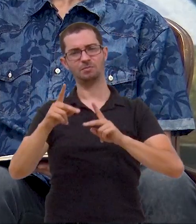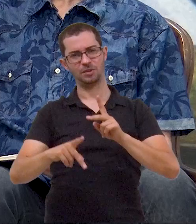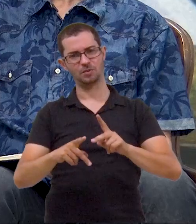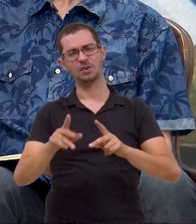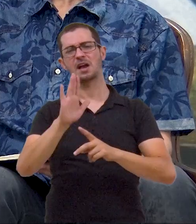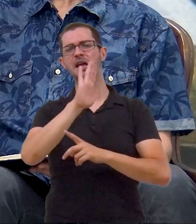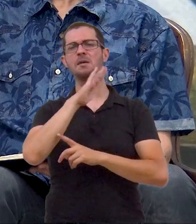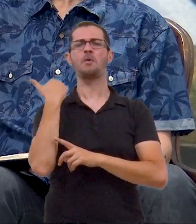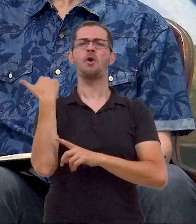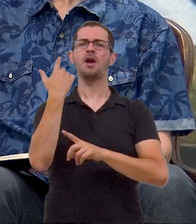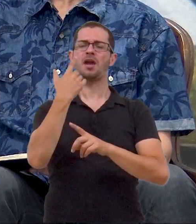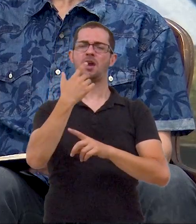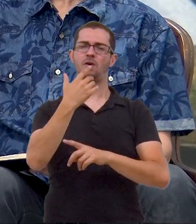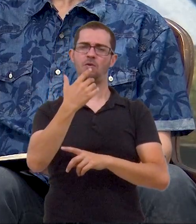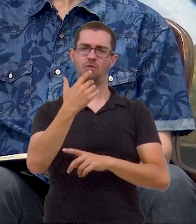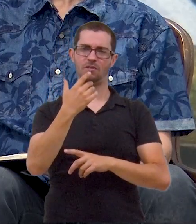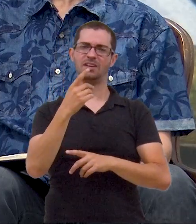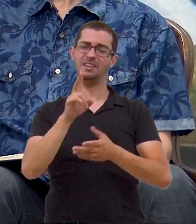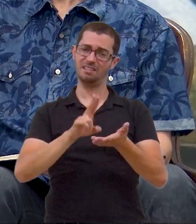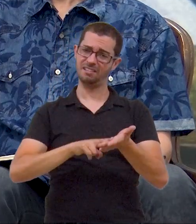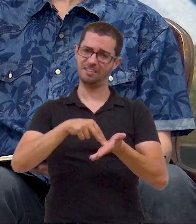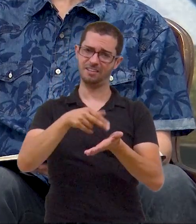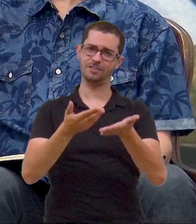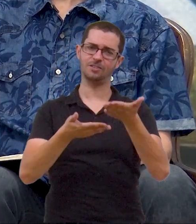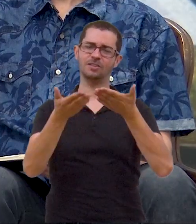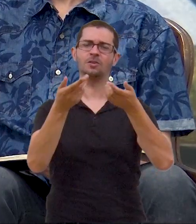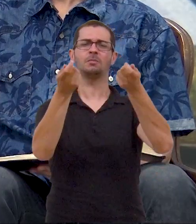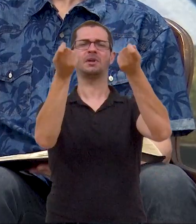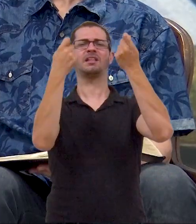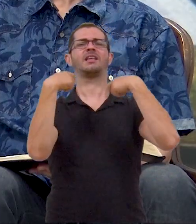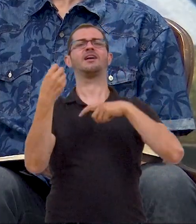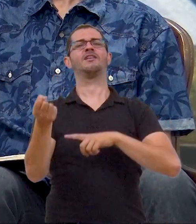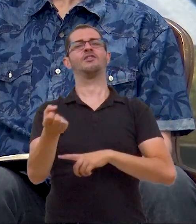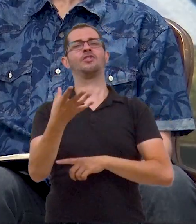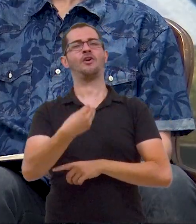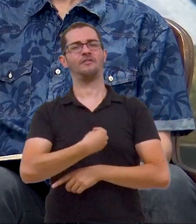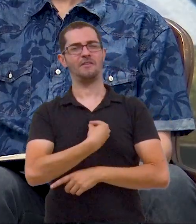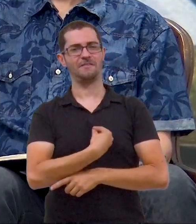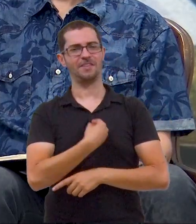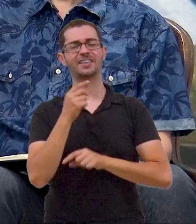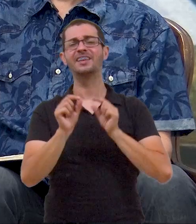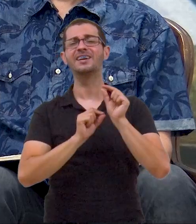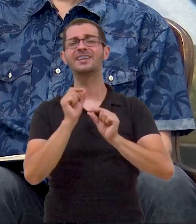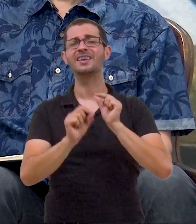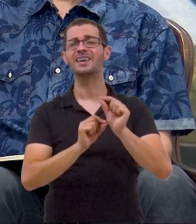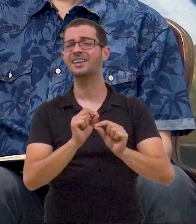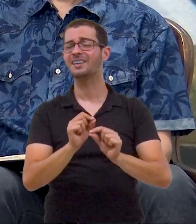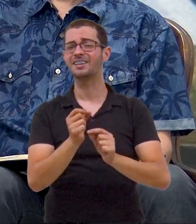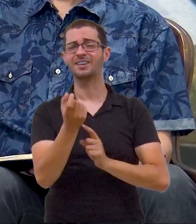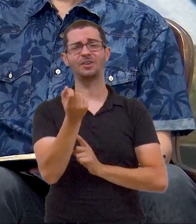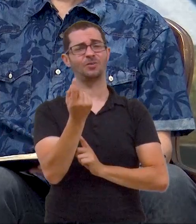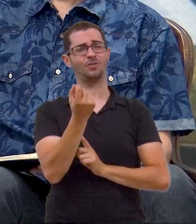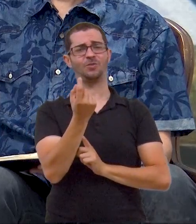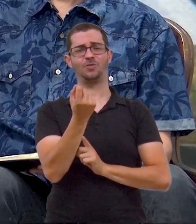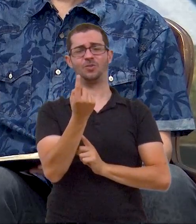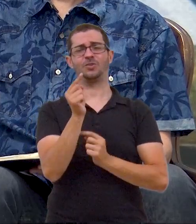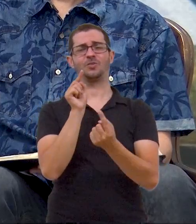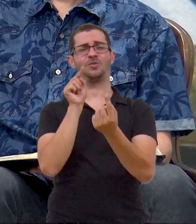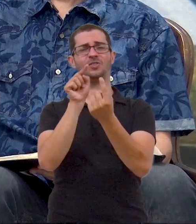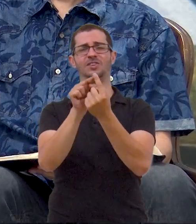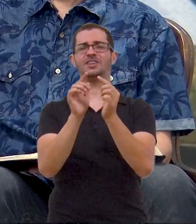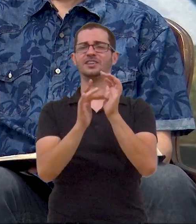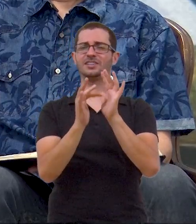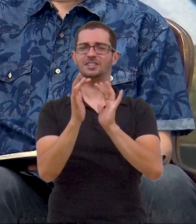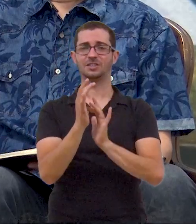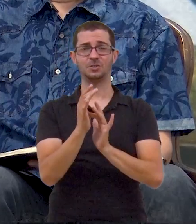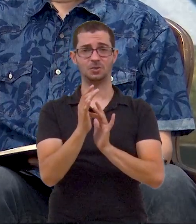e que ressuscitou para nos dar vida? Quem? Então é exclusivo, não tem outro. Como